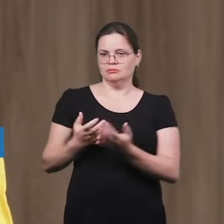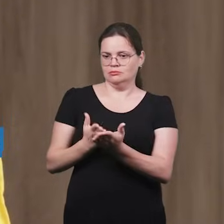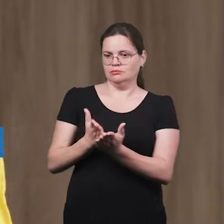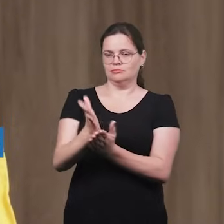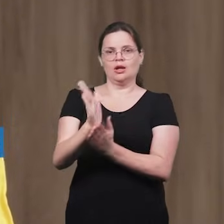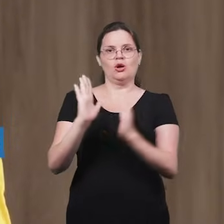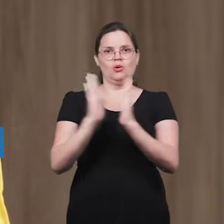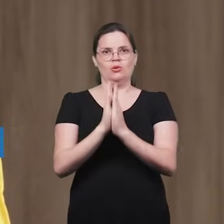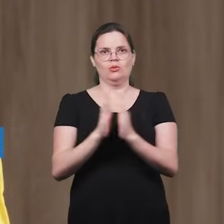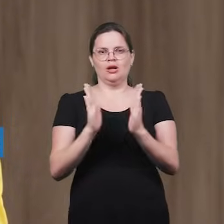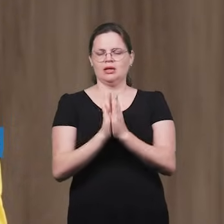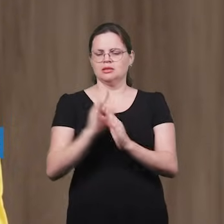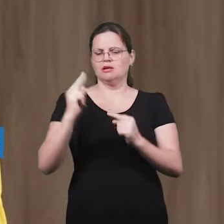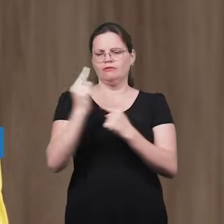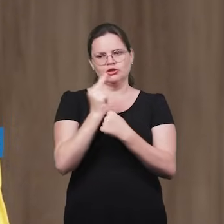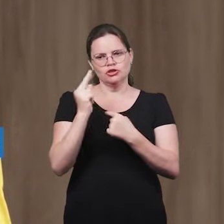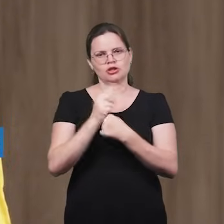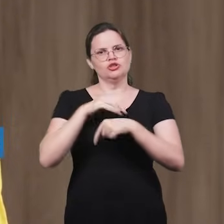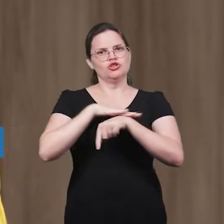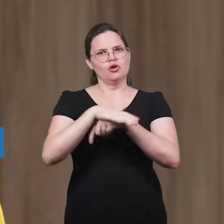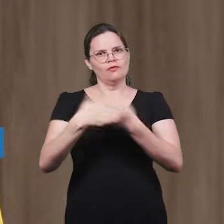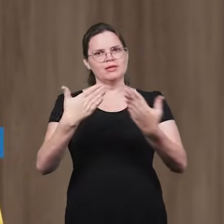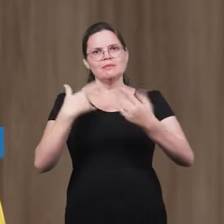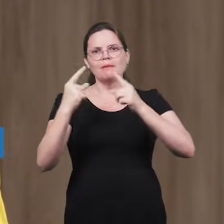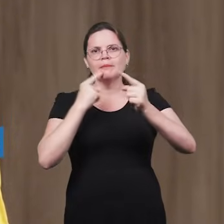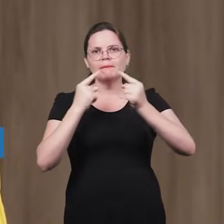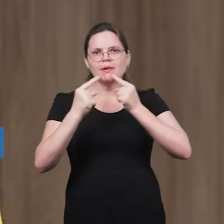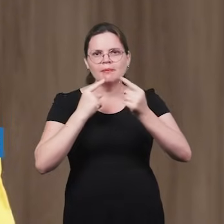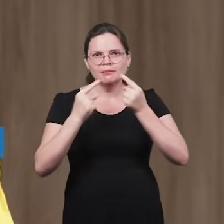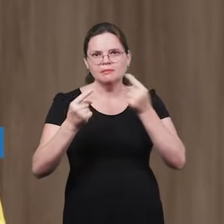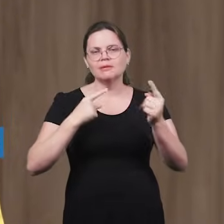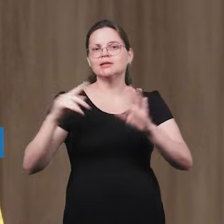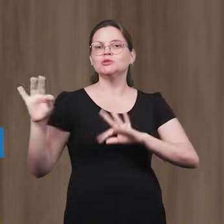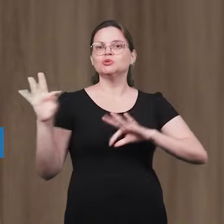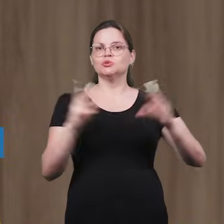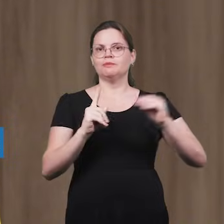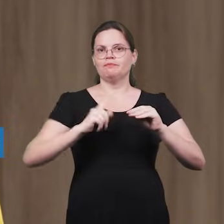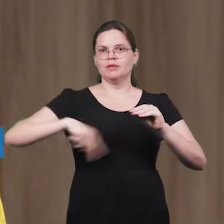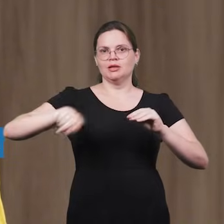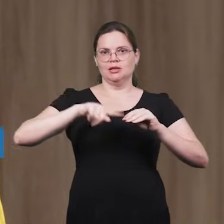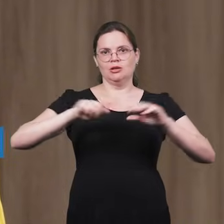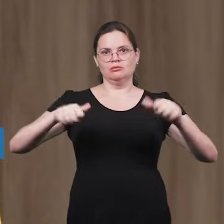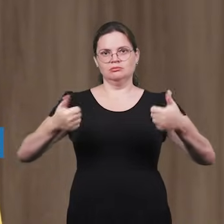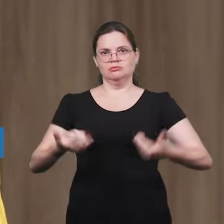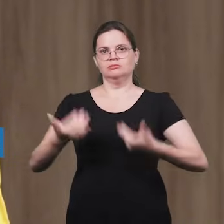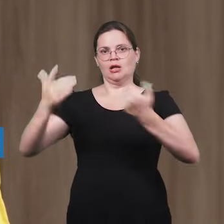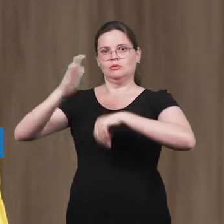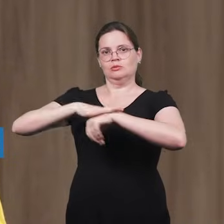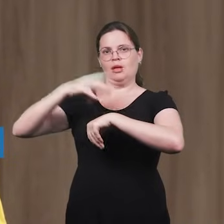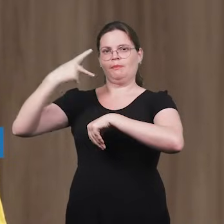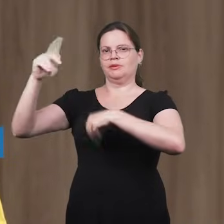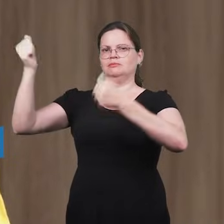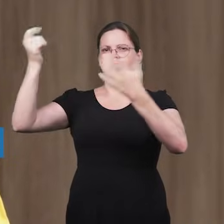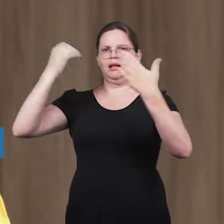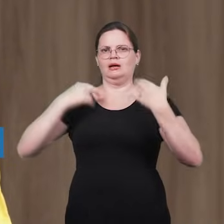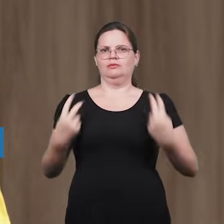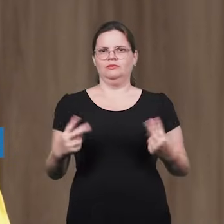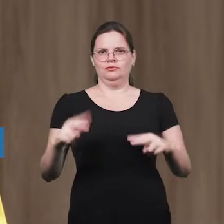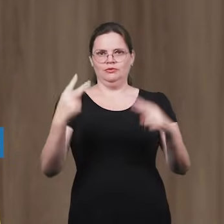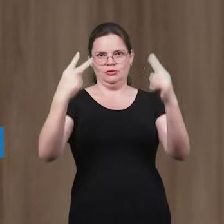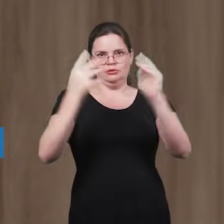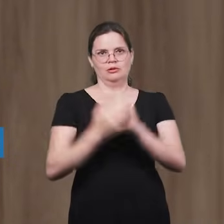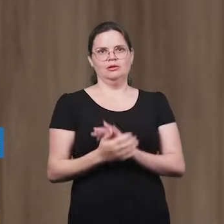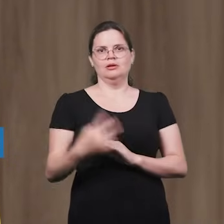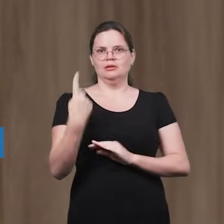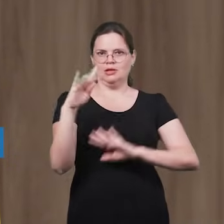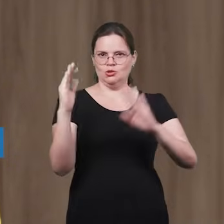oração, vigilante, de diálogo, e quando nós depositamos no tempo do Senhor, nós tivemos vitórias. E se é na sua casa a